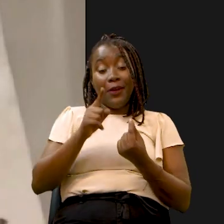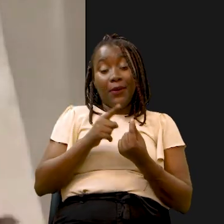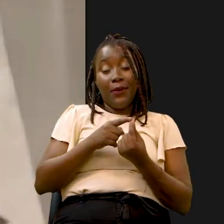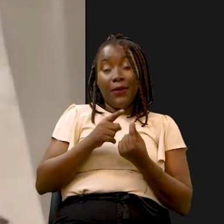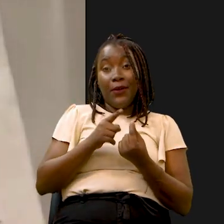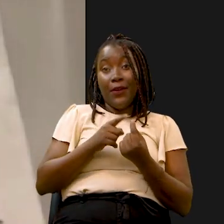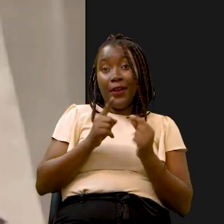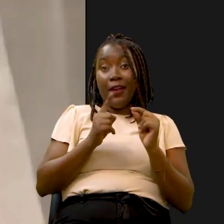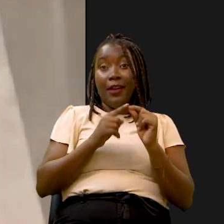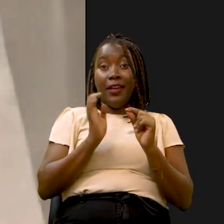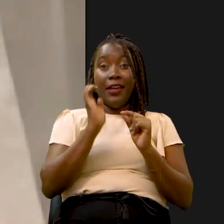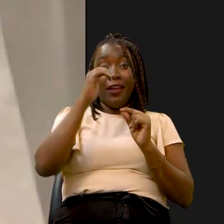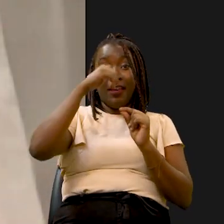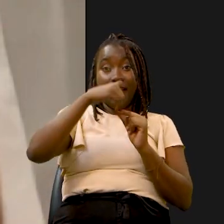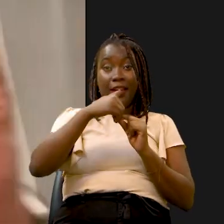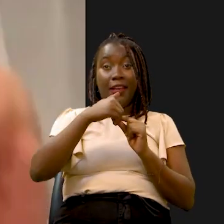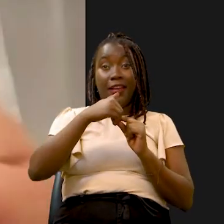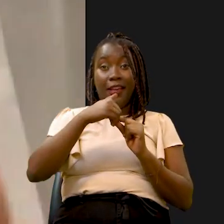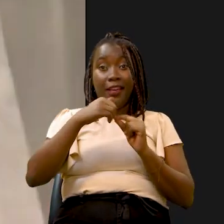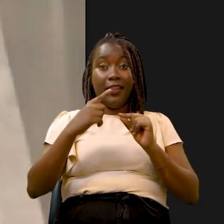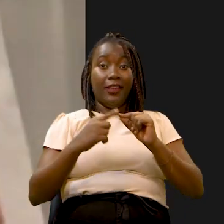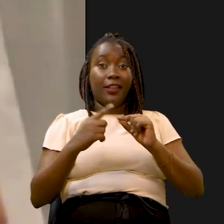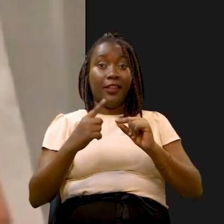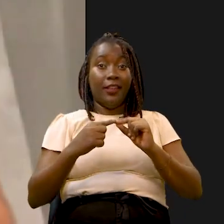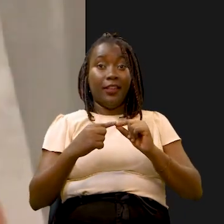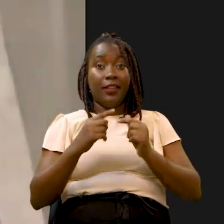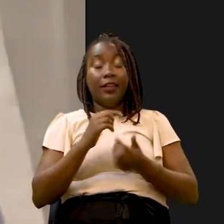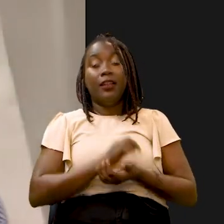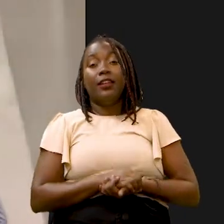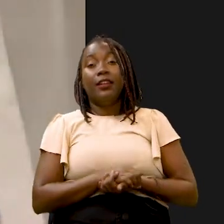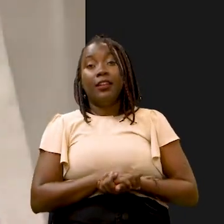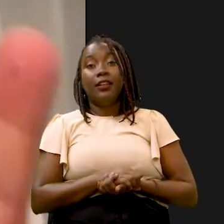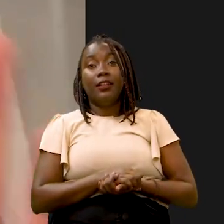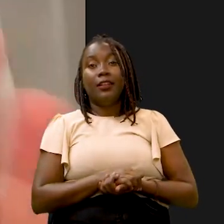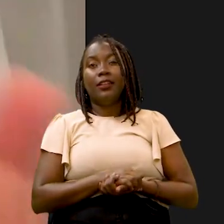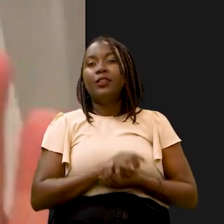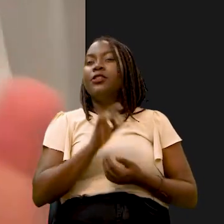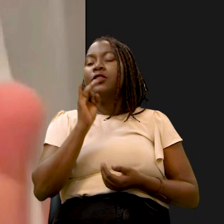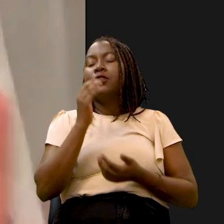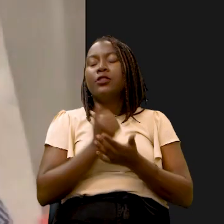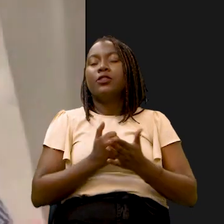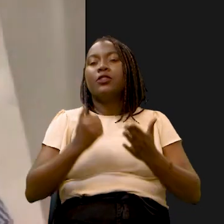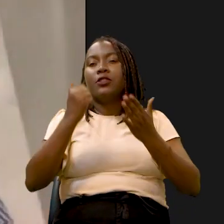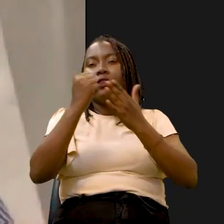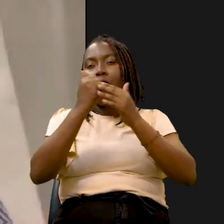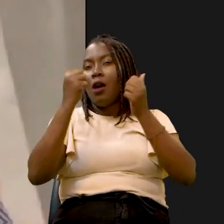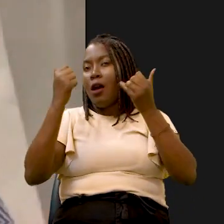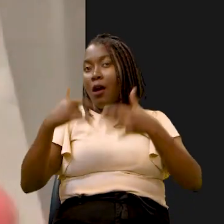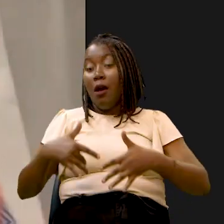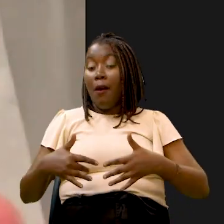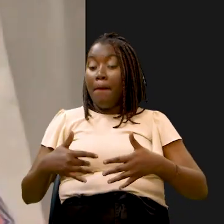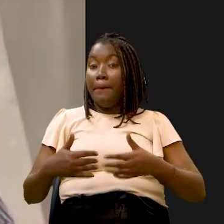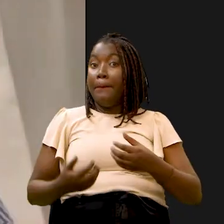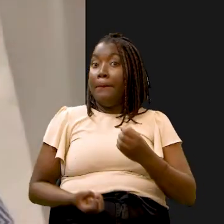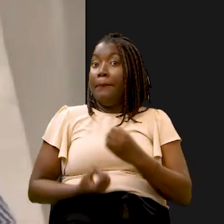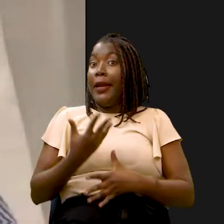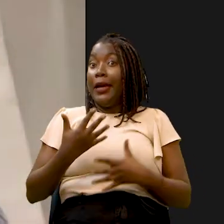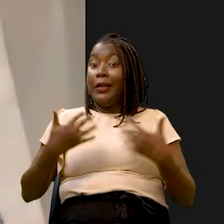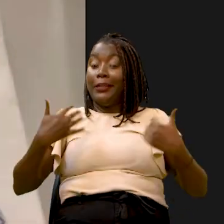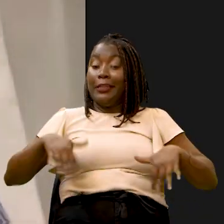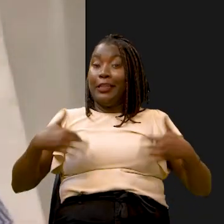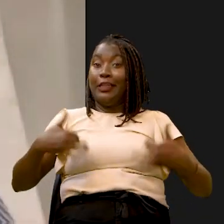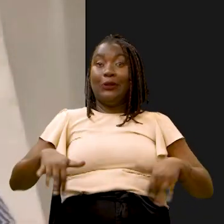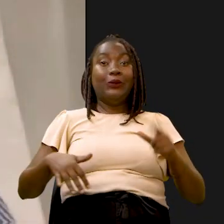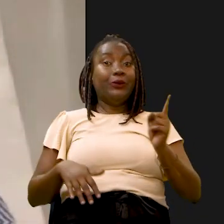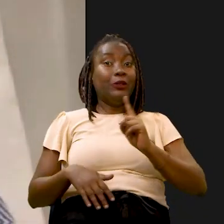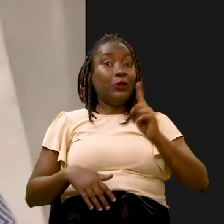também o leito da unha, né, debaixo da unha. Vamos só ressaltar aqui, para